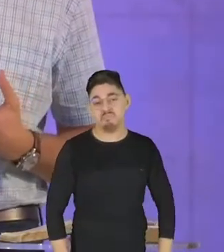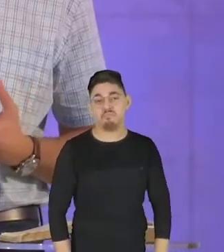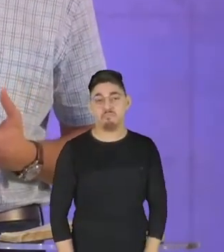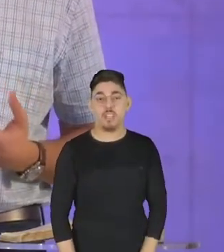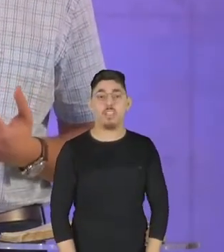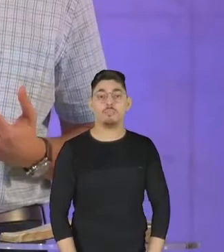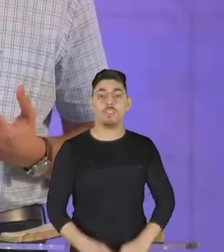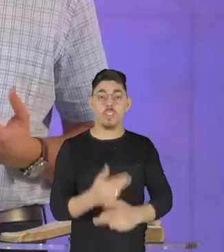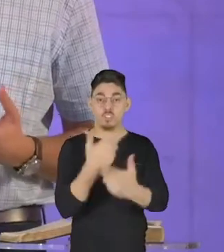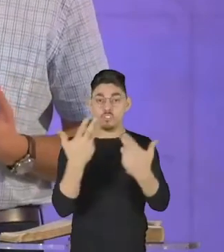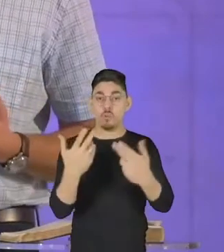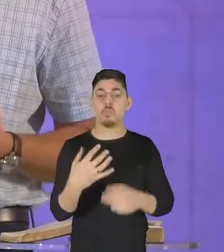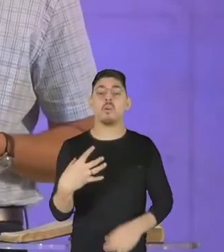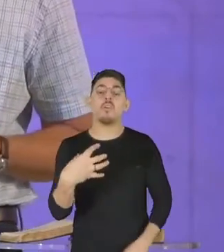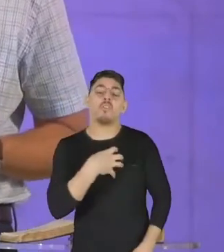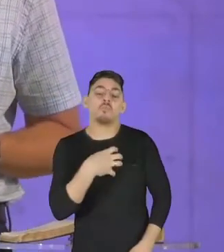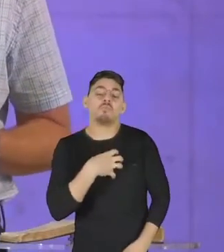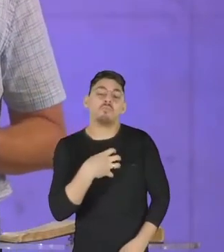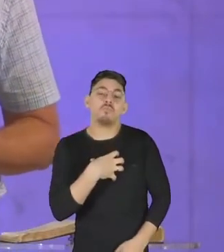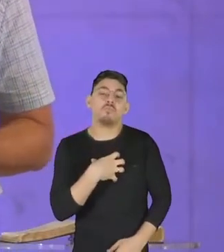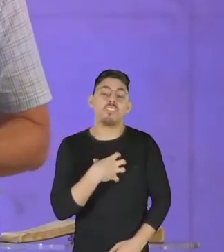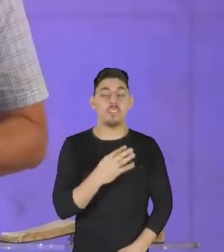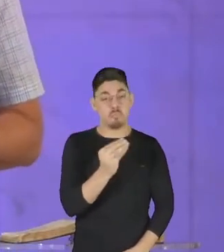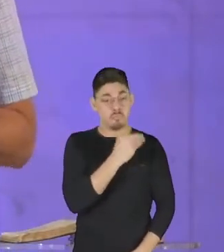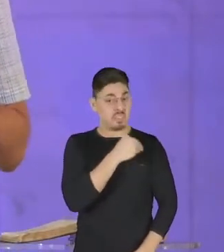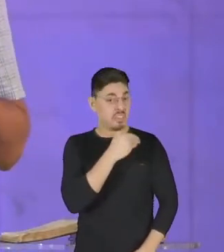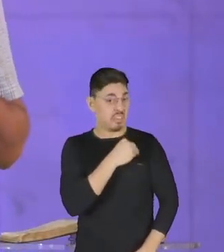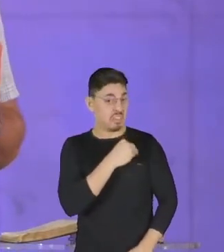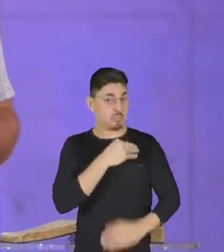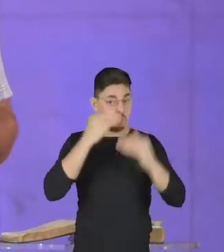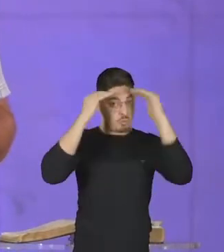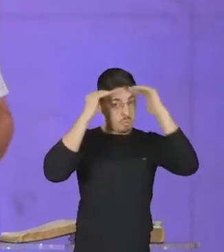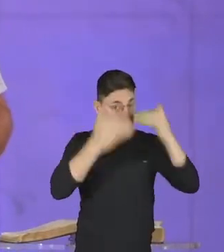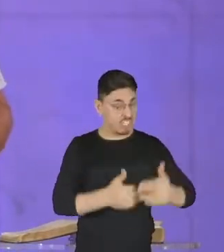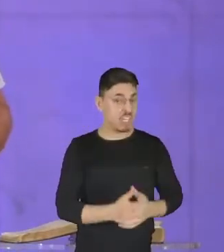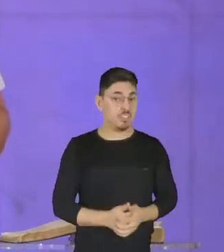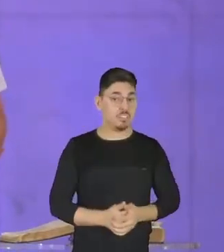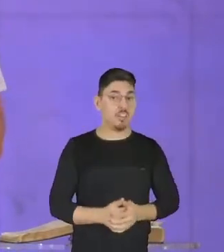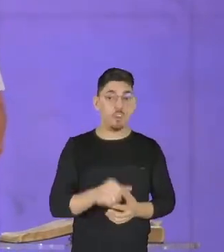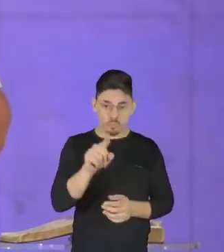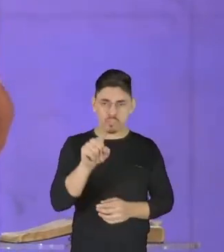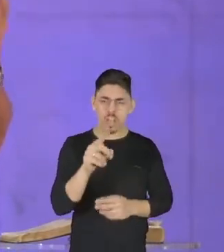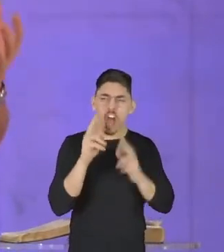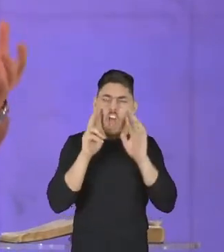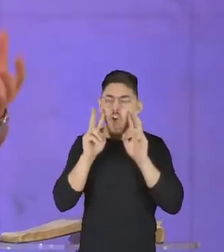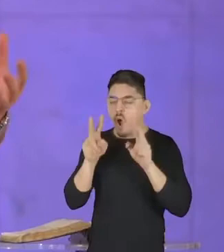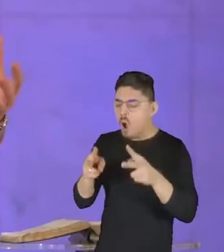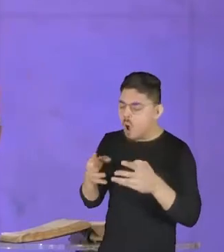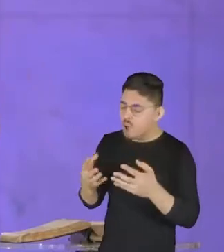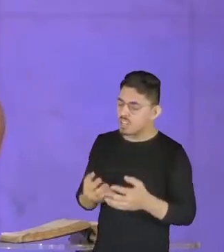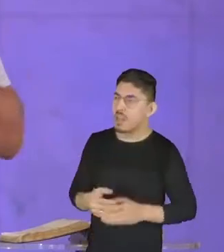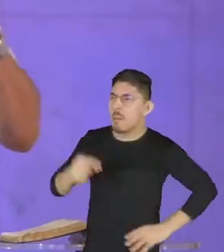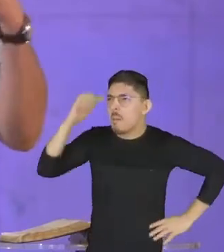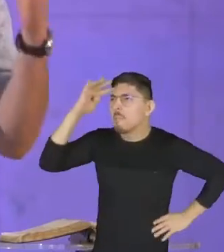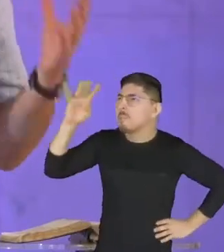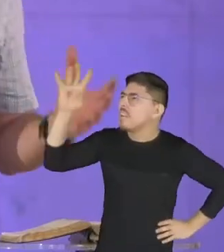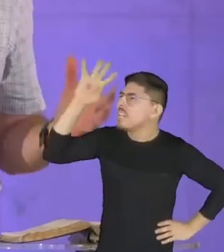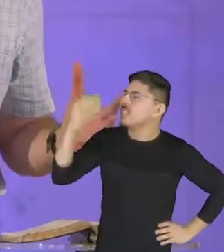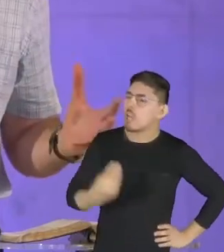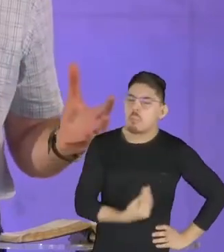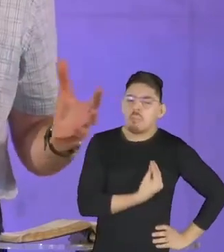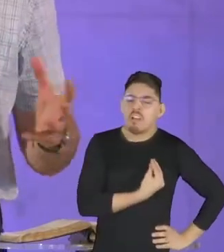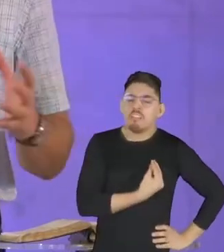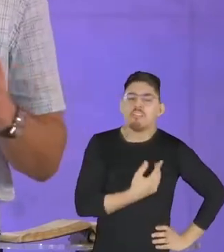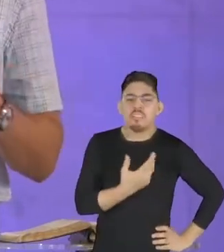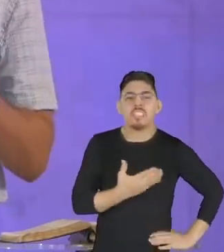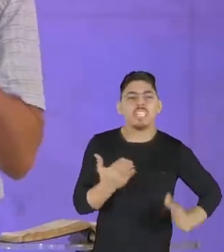questões de pecado, questões de desobediência, e você olha para a vida cristã que você gostaria de ter, e pessoas que você